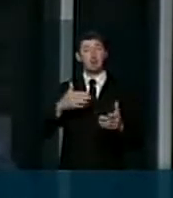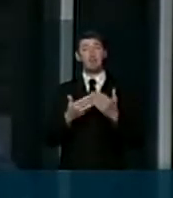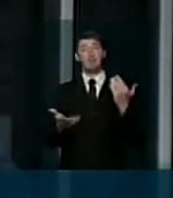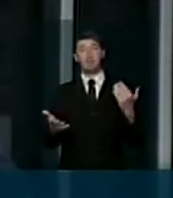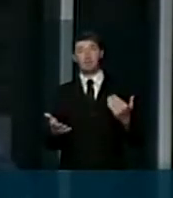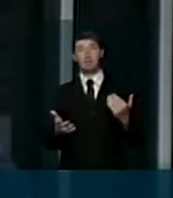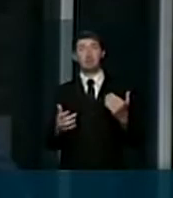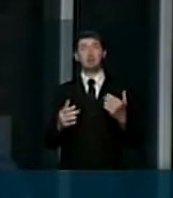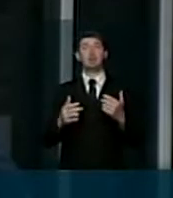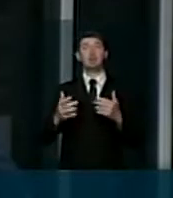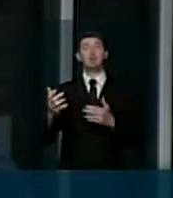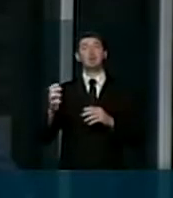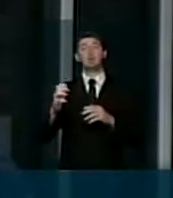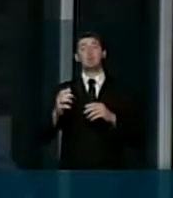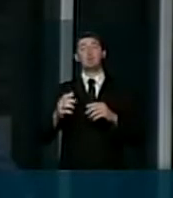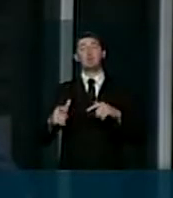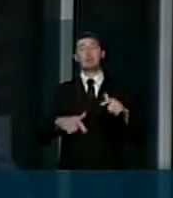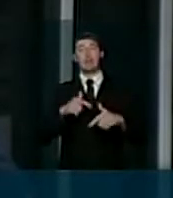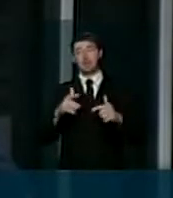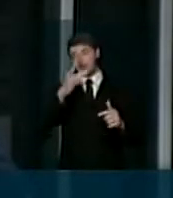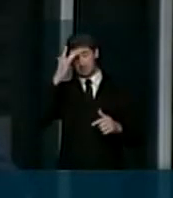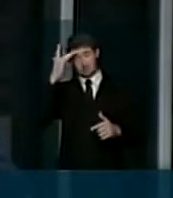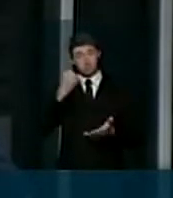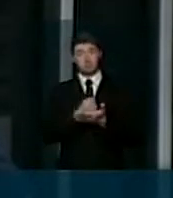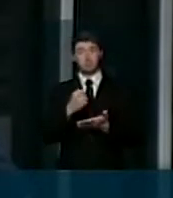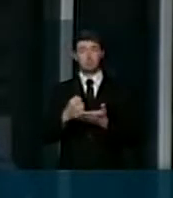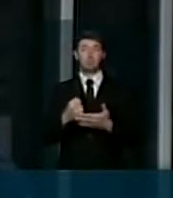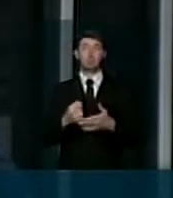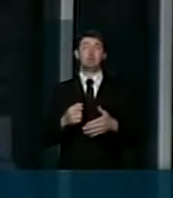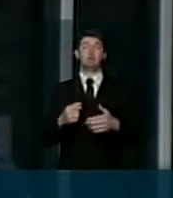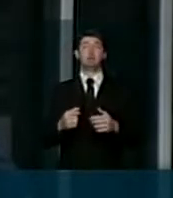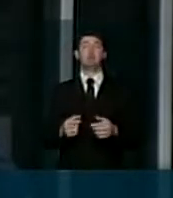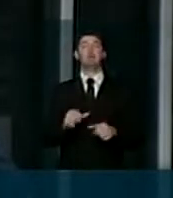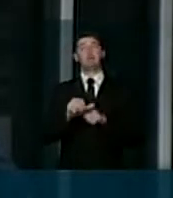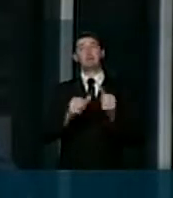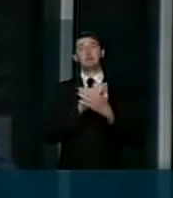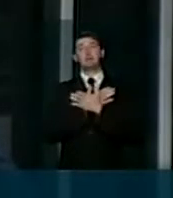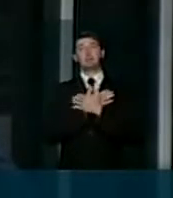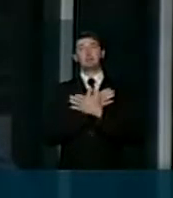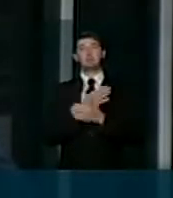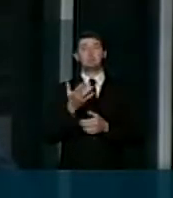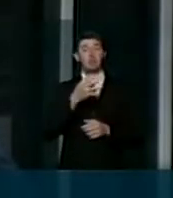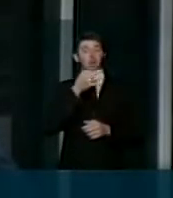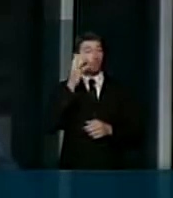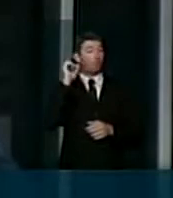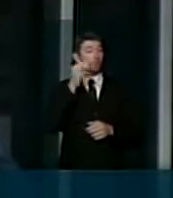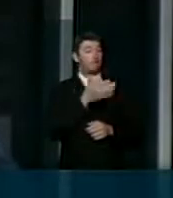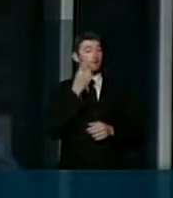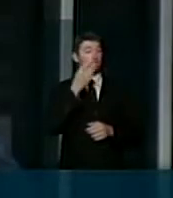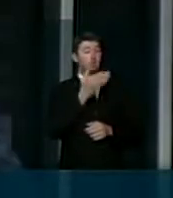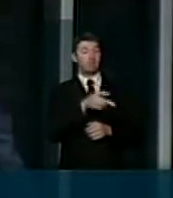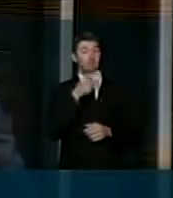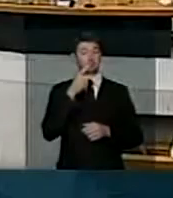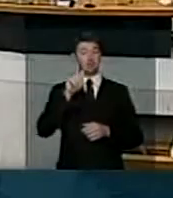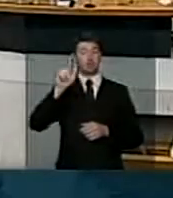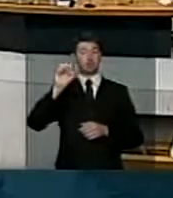perda desses empregos, desses postos de trabalho. E eu quero ouvir o deputado Jorginho Melo, que se posiciona para falar sobre esse